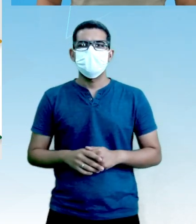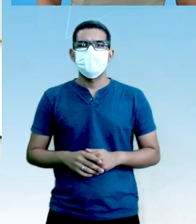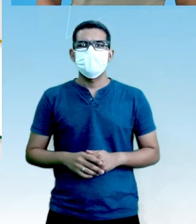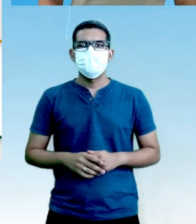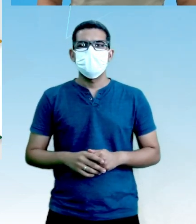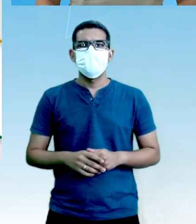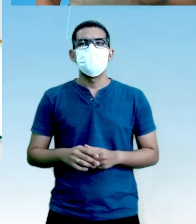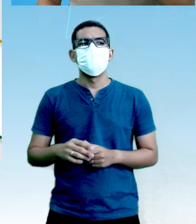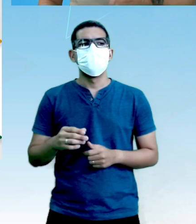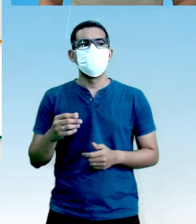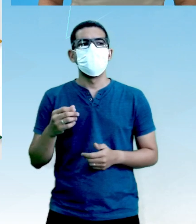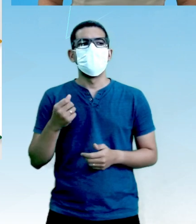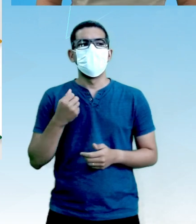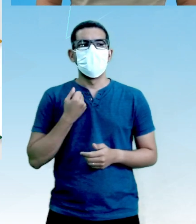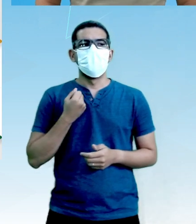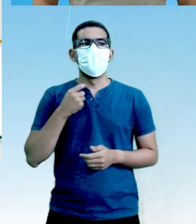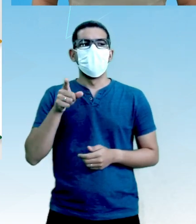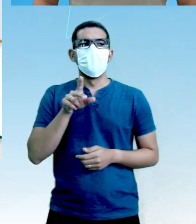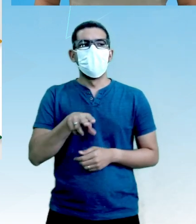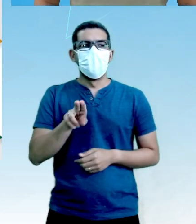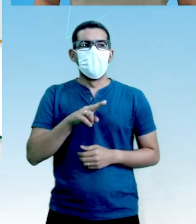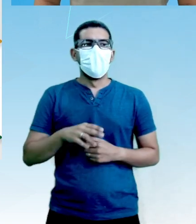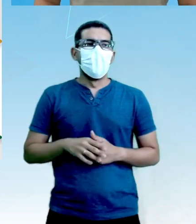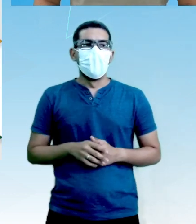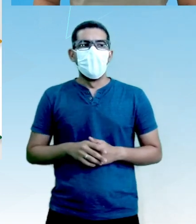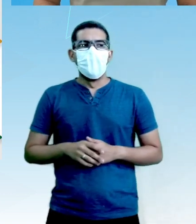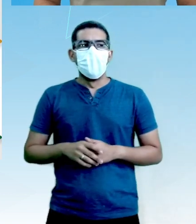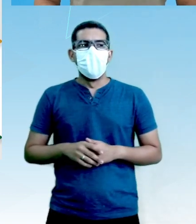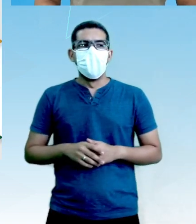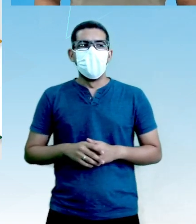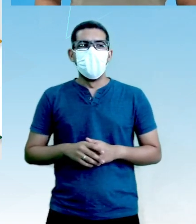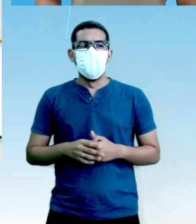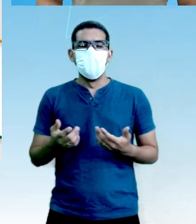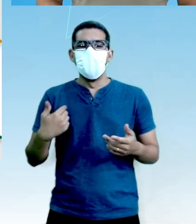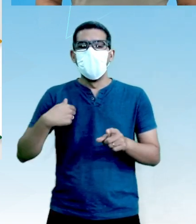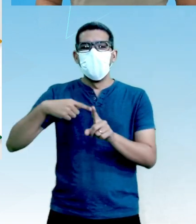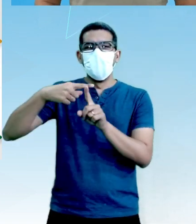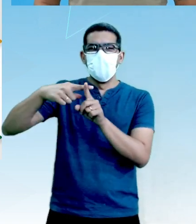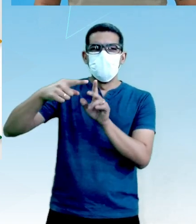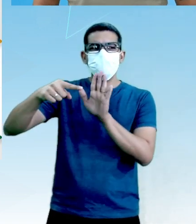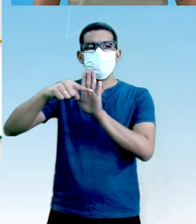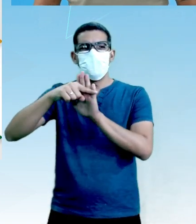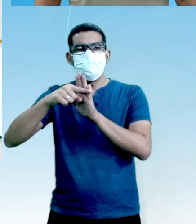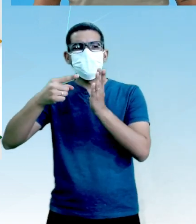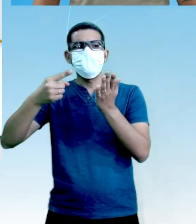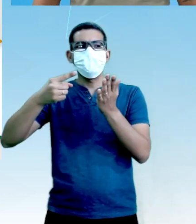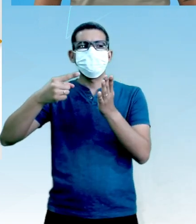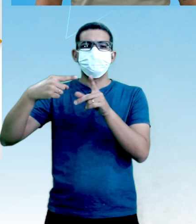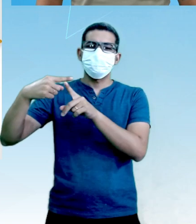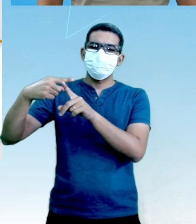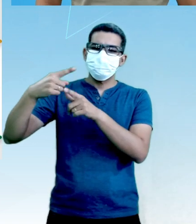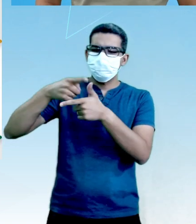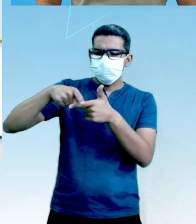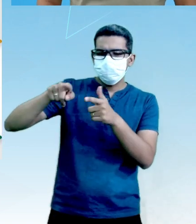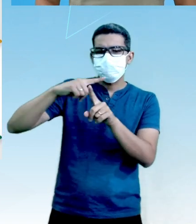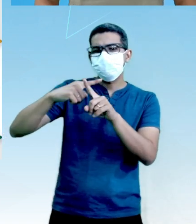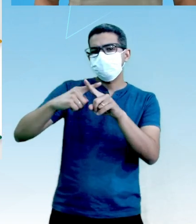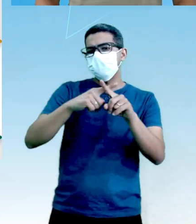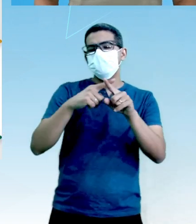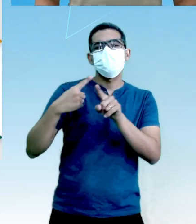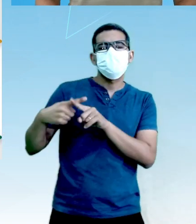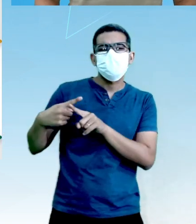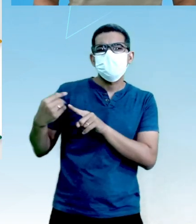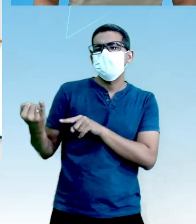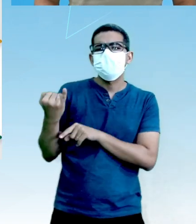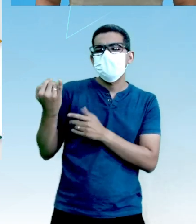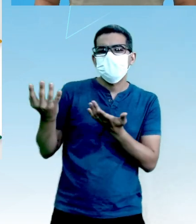um código também, fica ligado, tá? E aí é porque eu preciso somar, subtrair, dividir, multiplicar, e essas coisas são importantes, porque